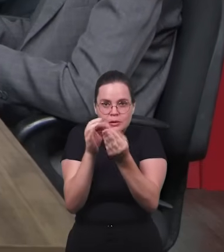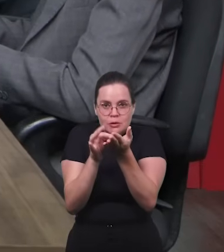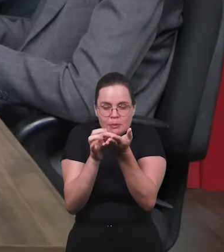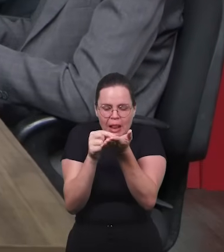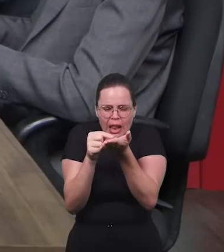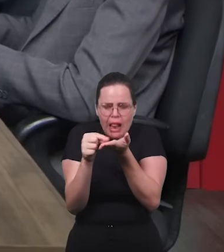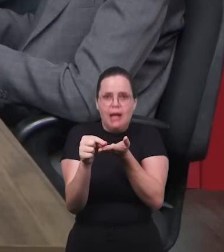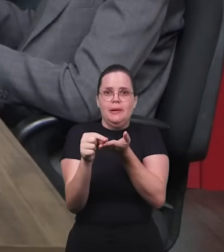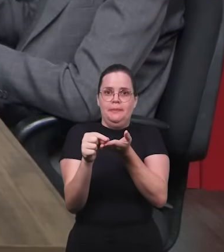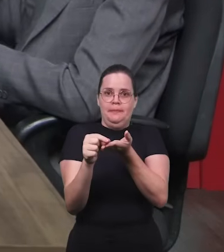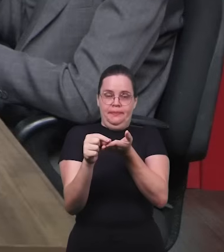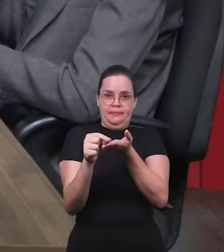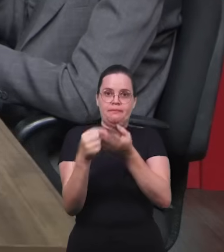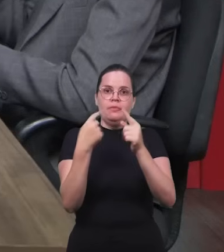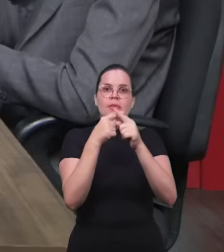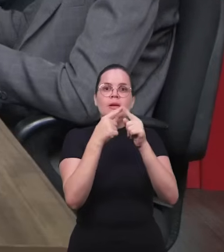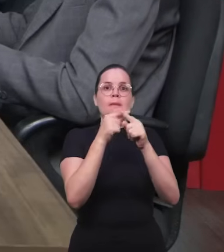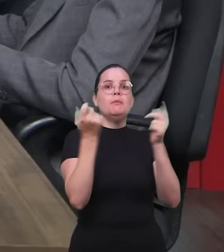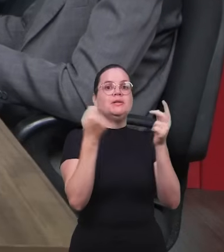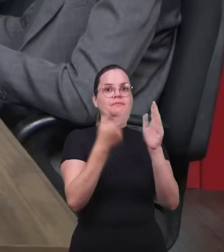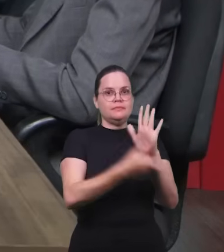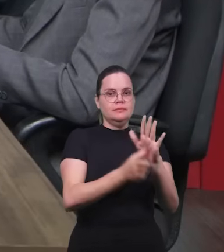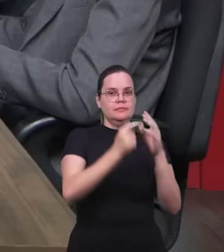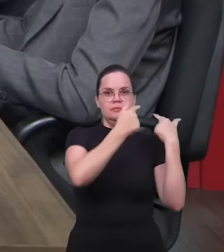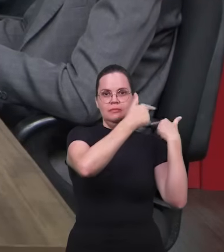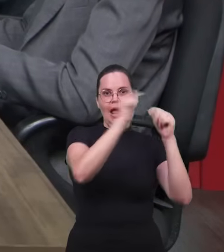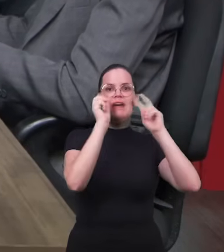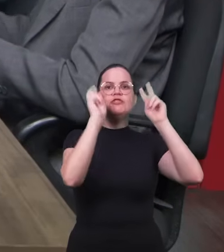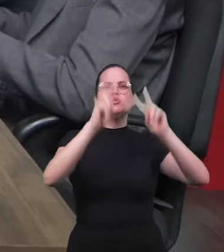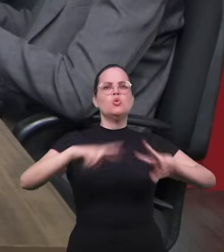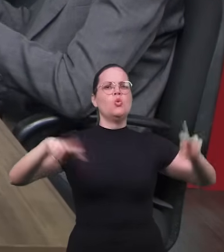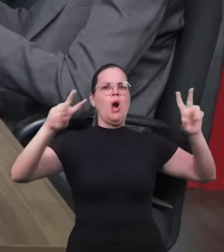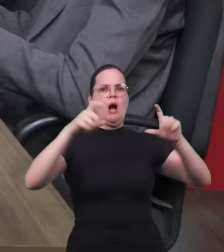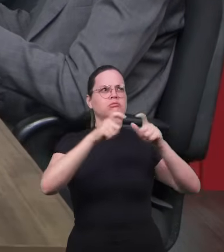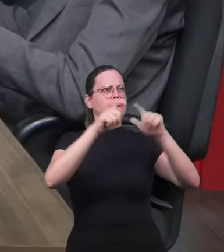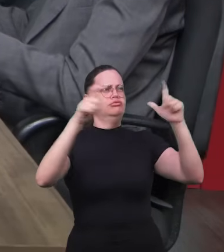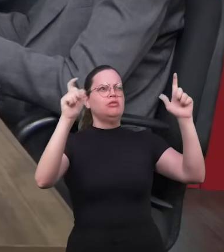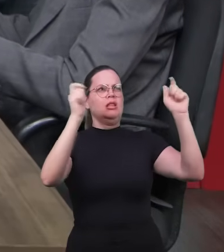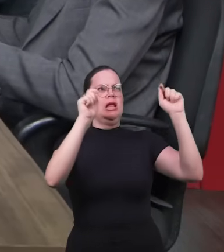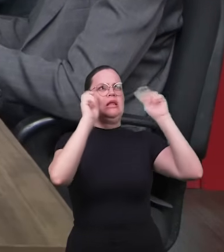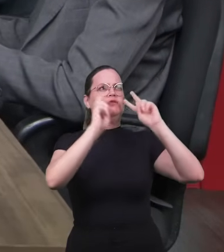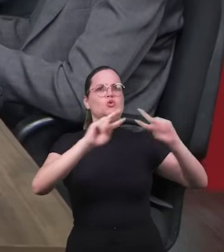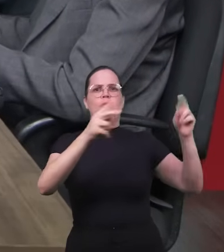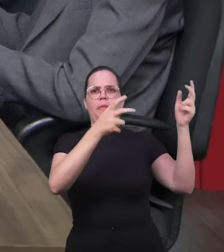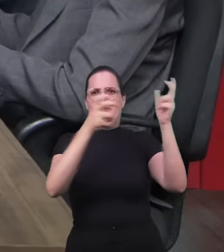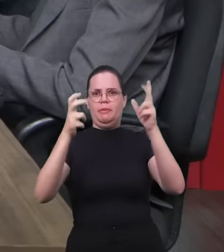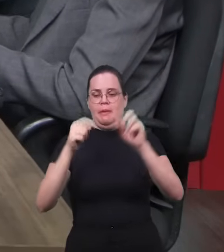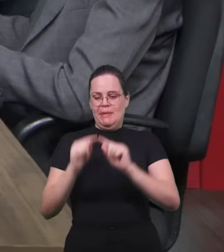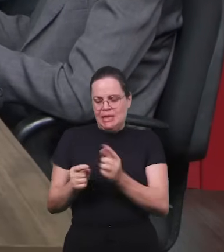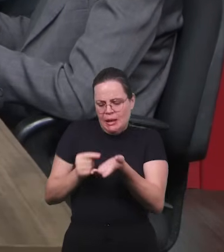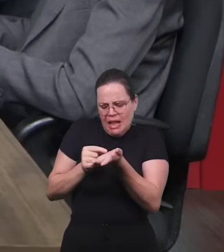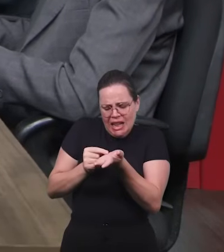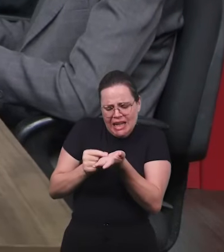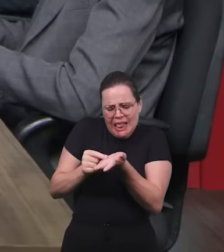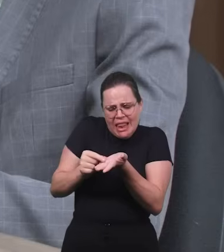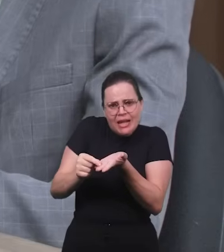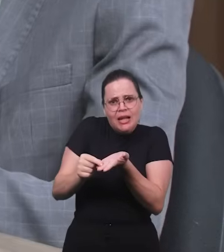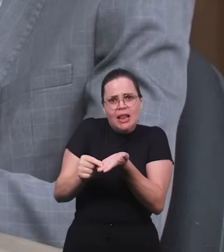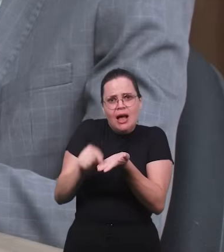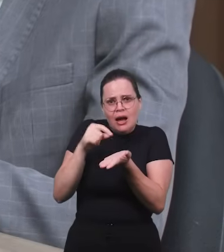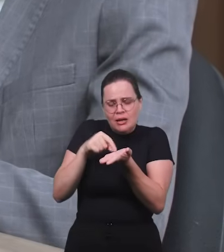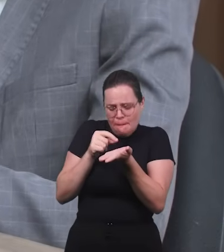na física quântica, nós temos escalas subatômicas. E aí, nessas escalas subatômicas, o que acontece?